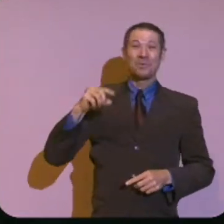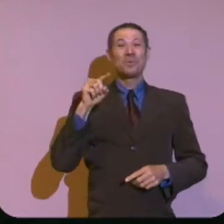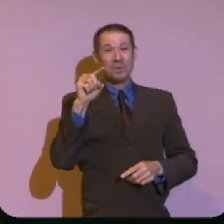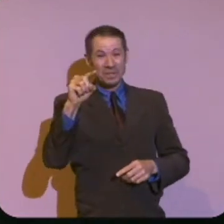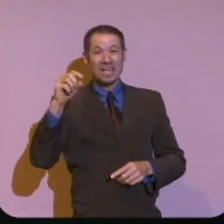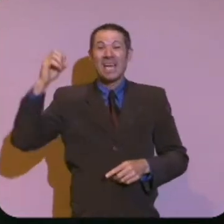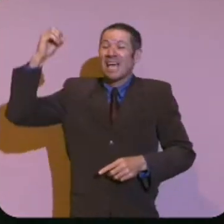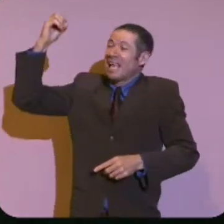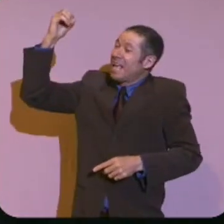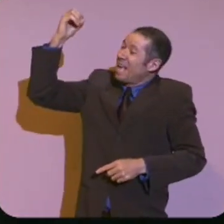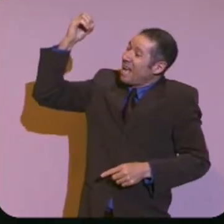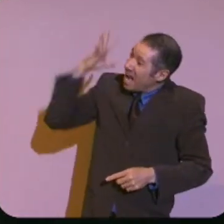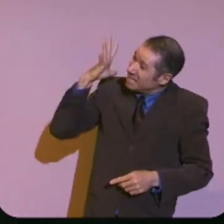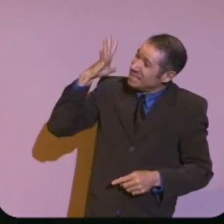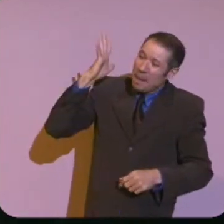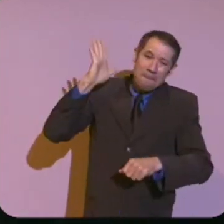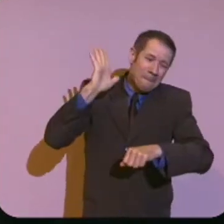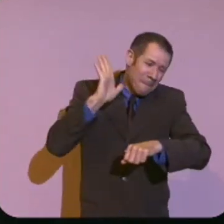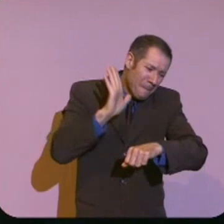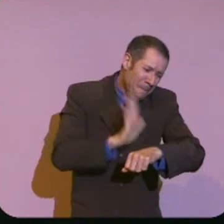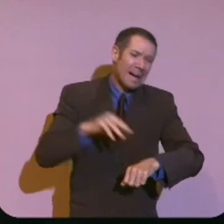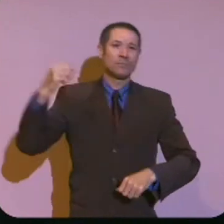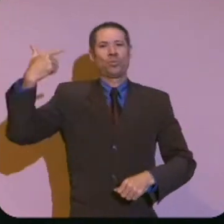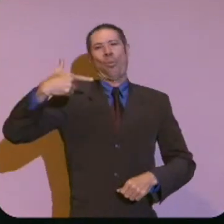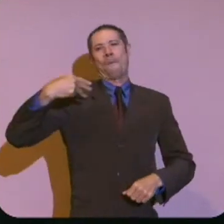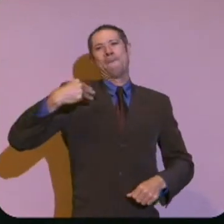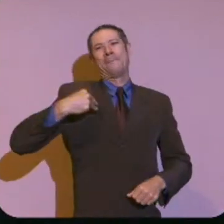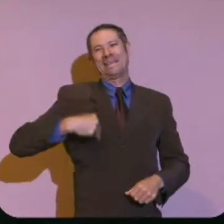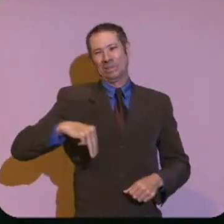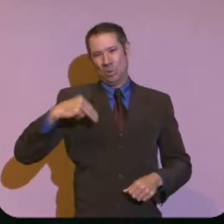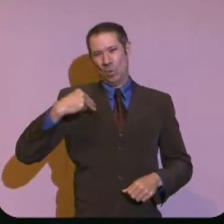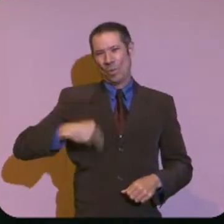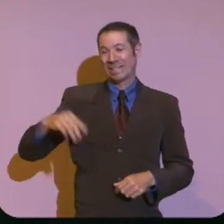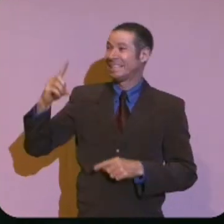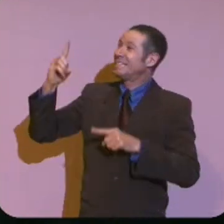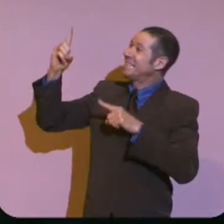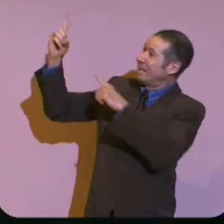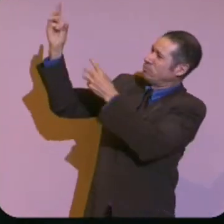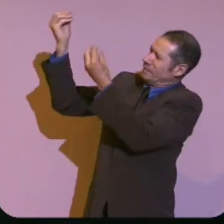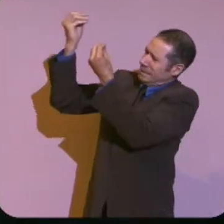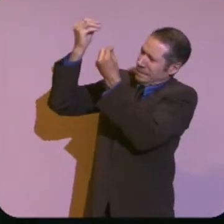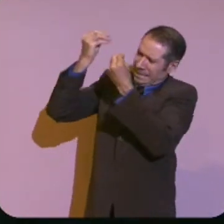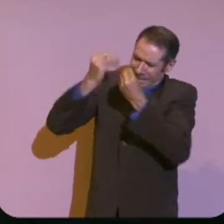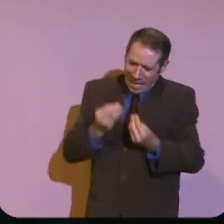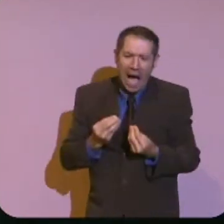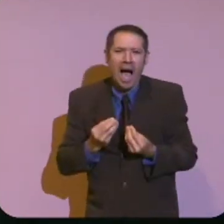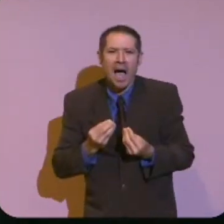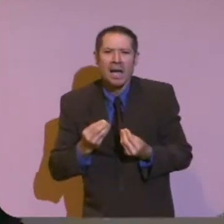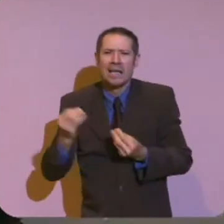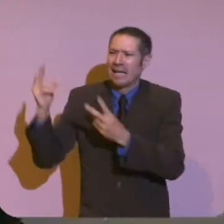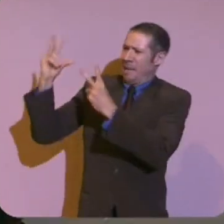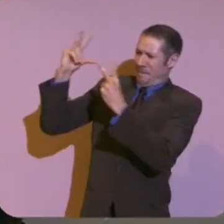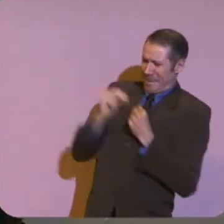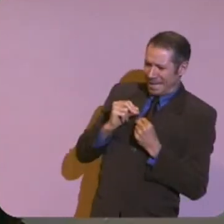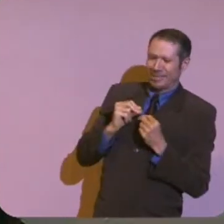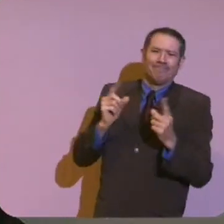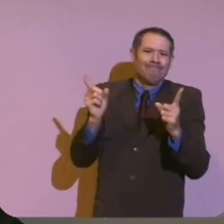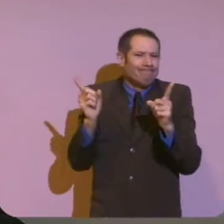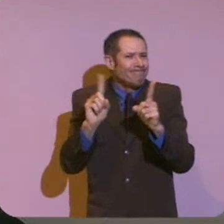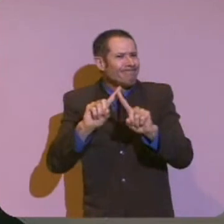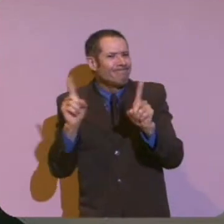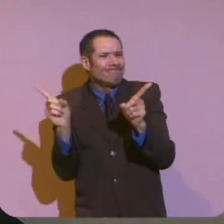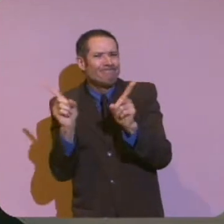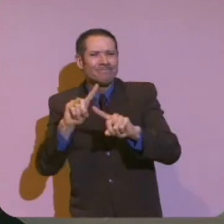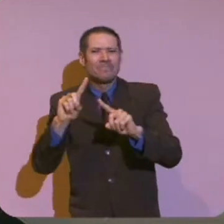graça é muito maior que misericórdia. É quando Deus nos dá o que a gente não merece,